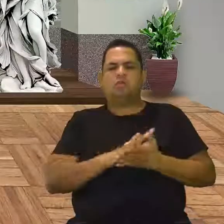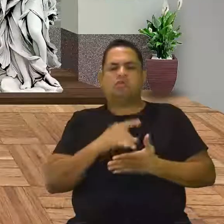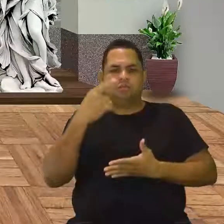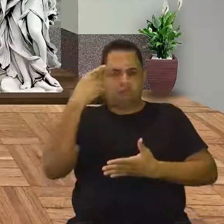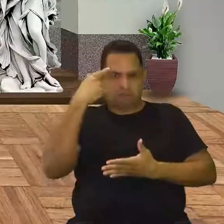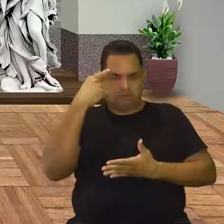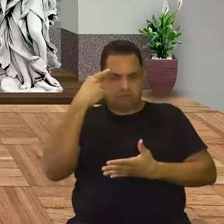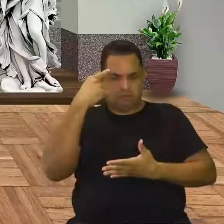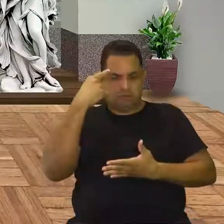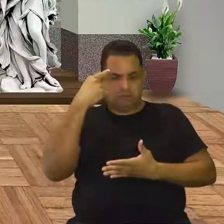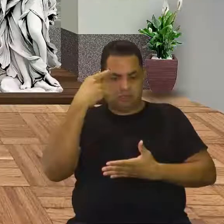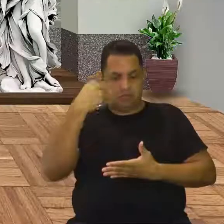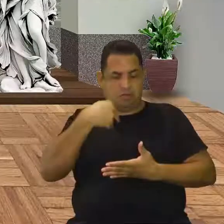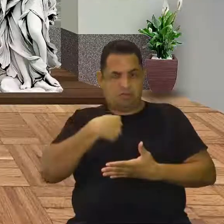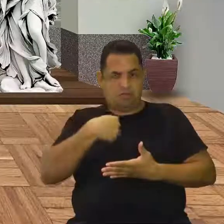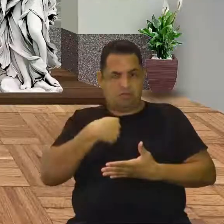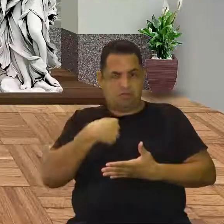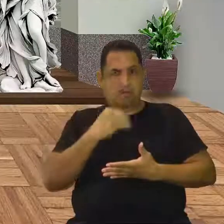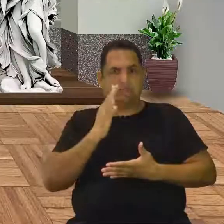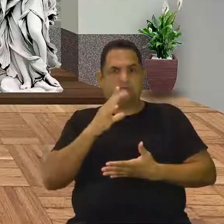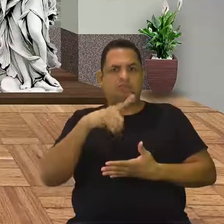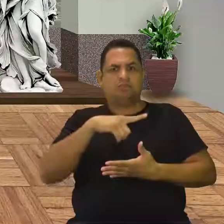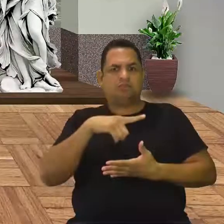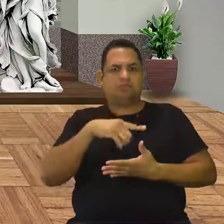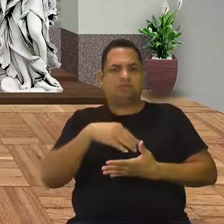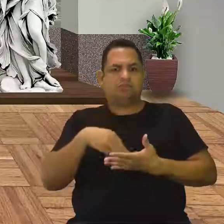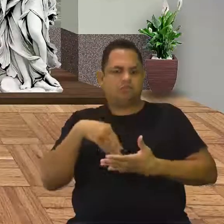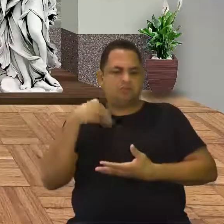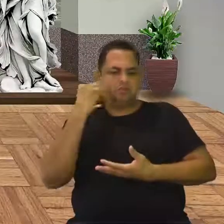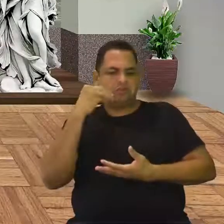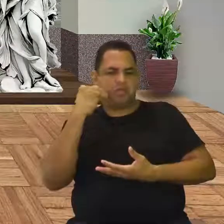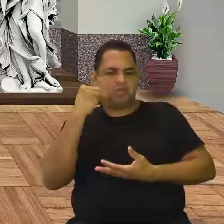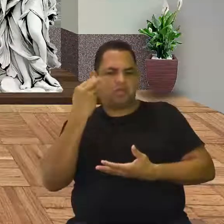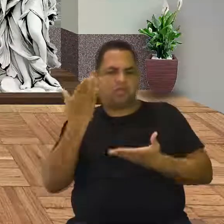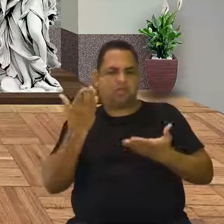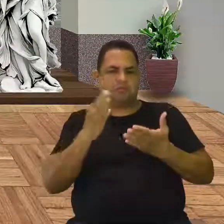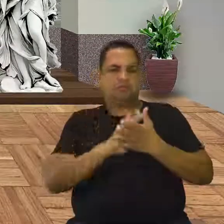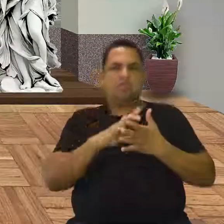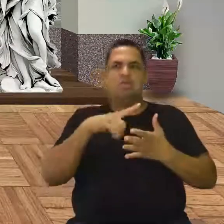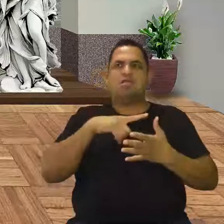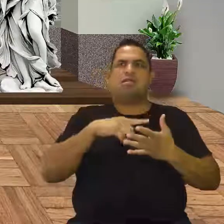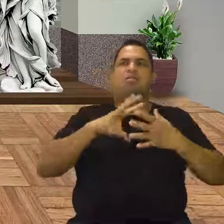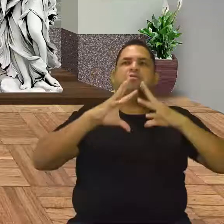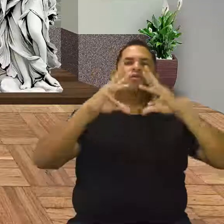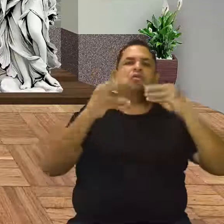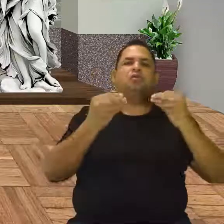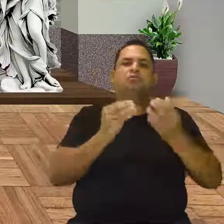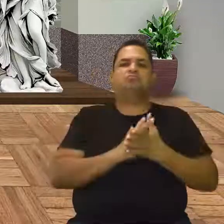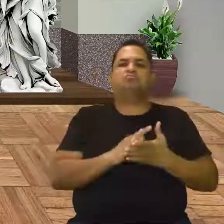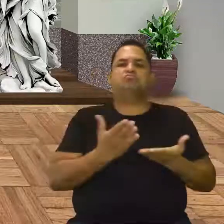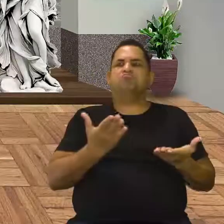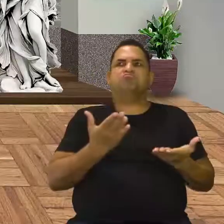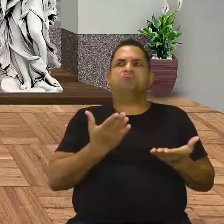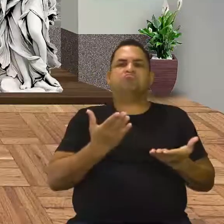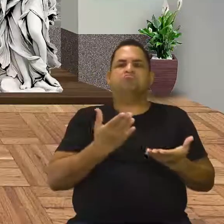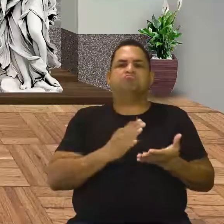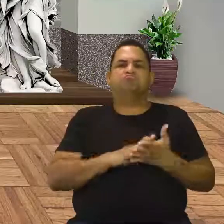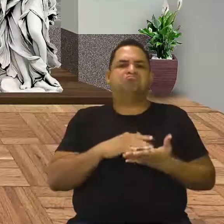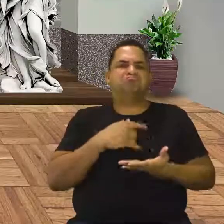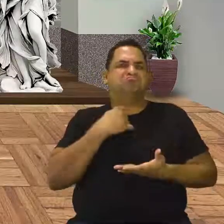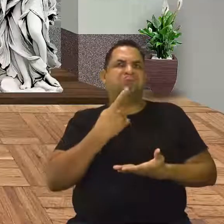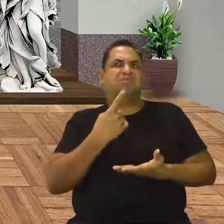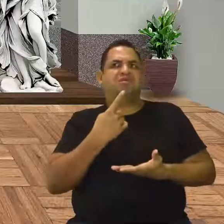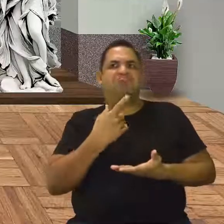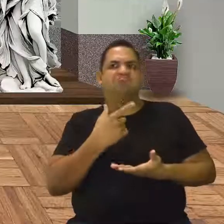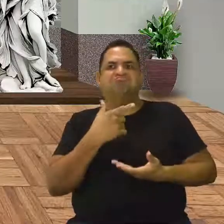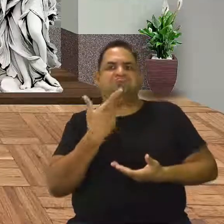penso assim porque eu já tive experiência como essa. Não adianta você ter de tudo também, que não tem sentido. Você